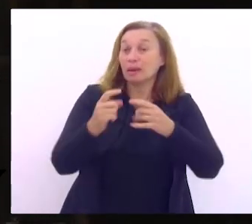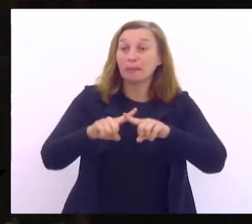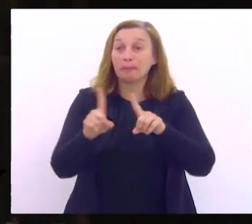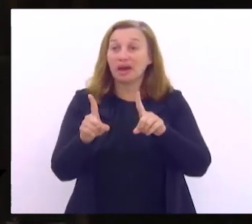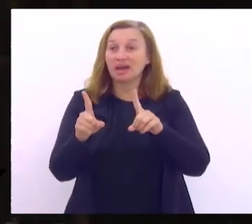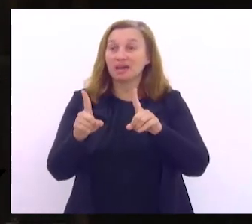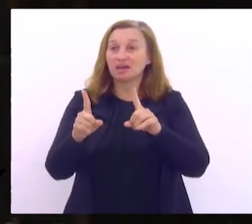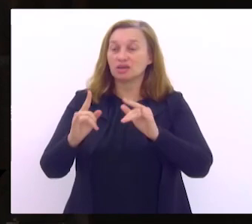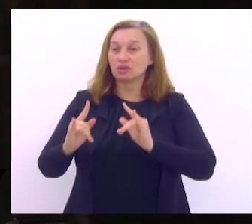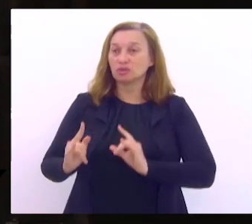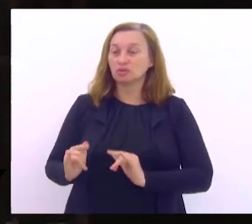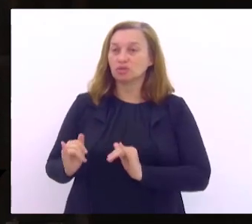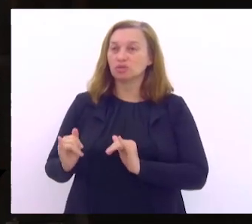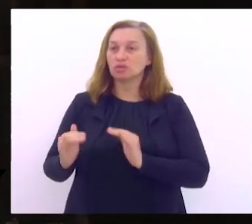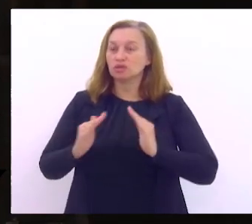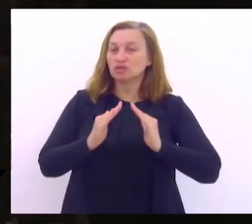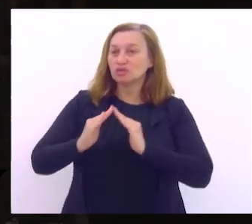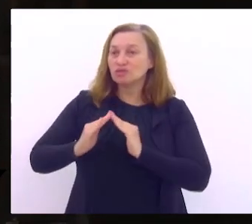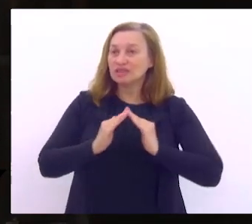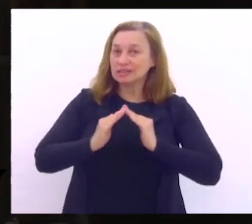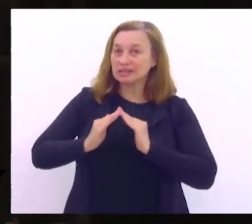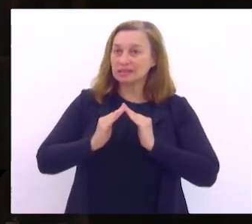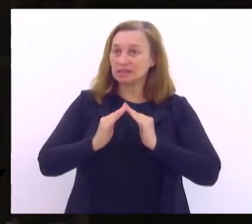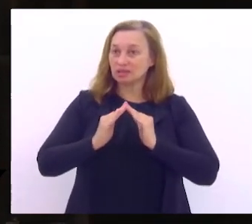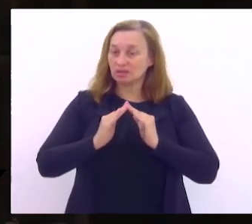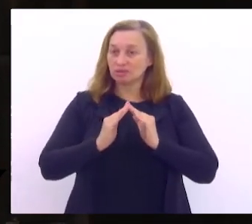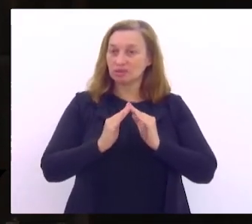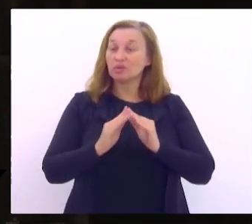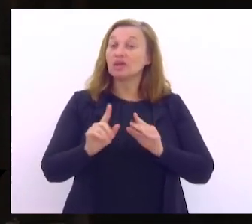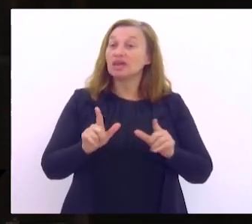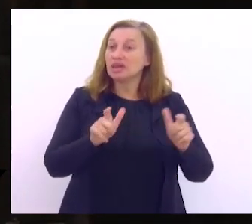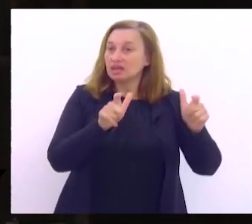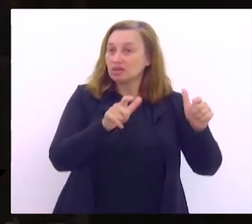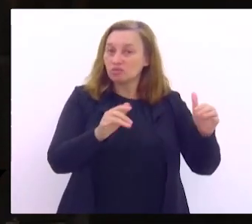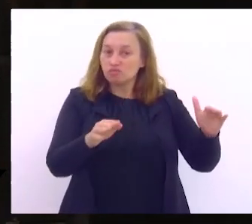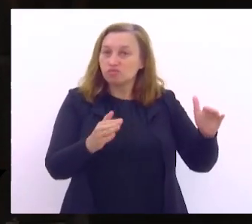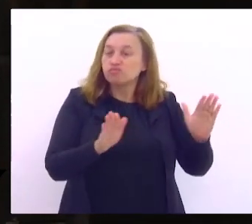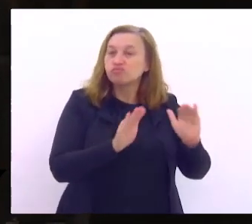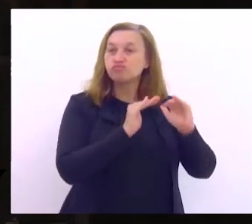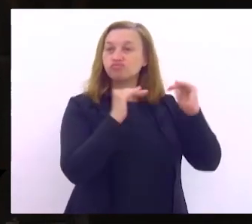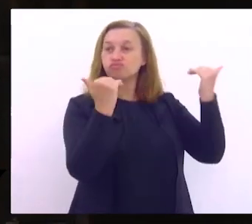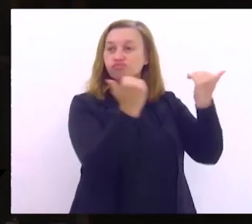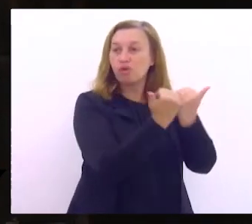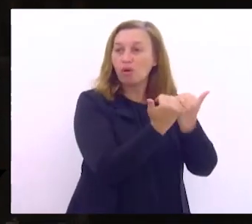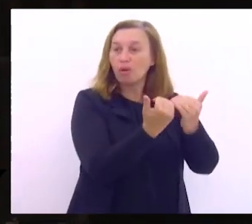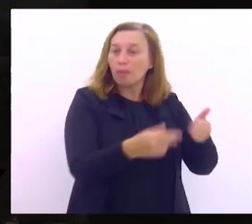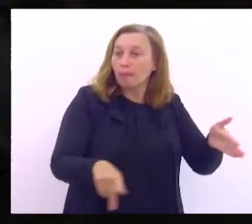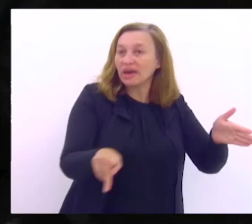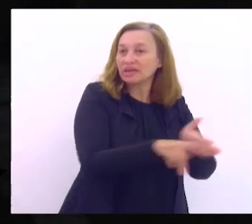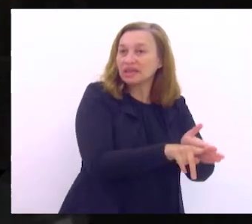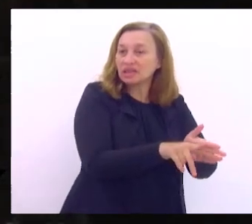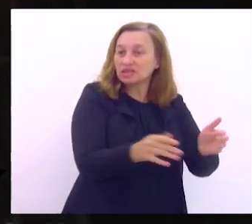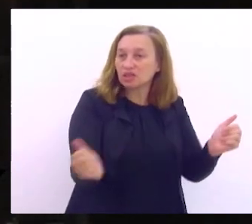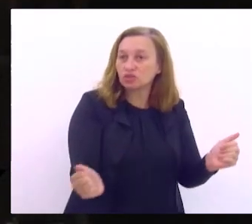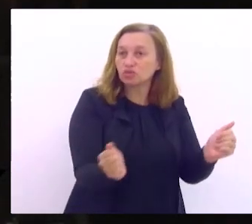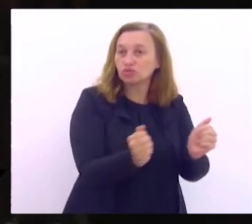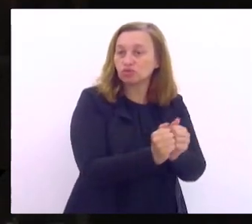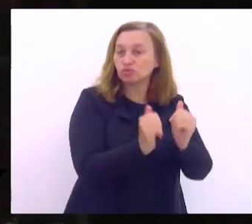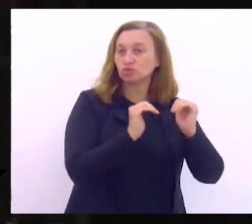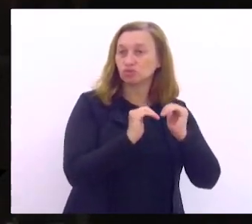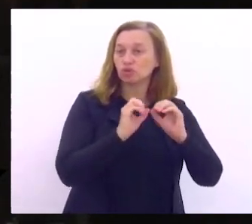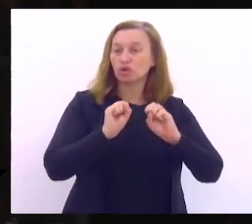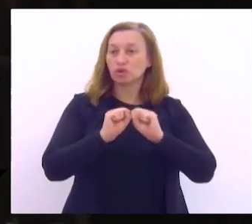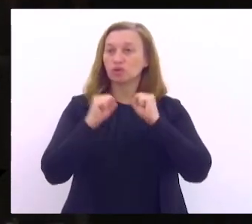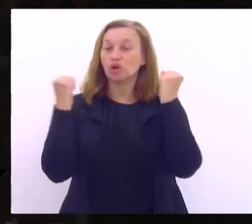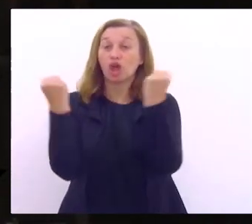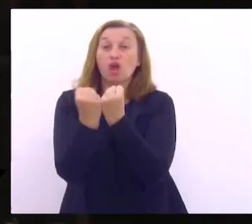que compõem o complexo. E esses edifícios fazem parte do projeto original. Então, eu vou ser